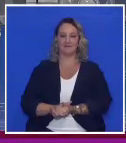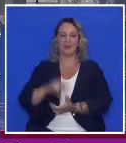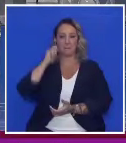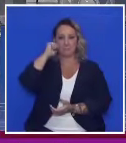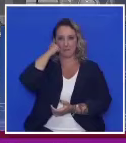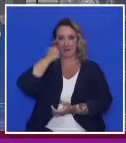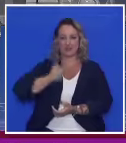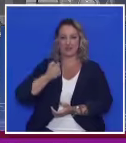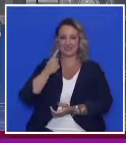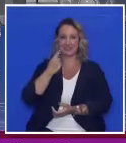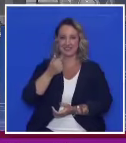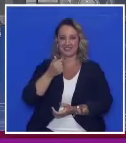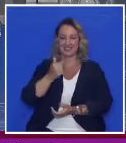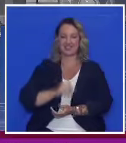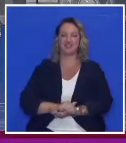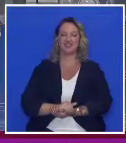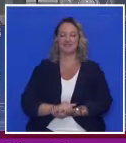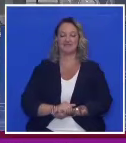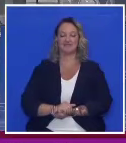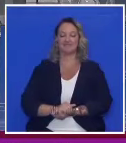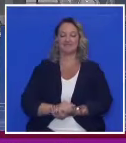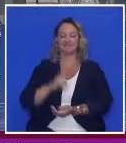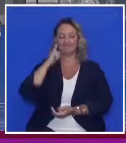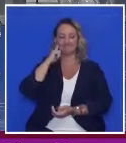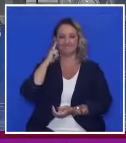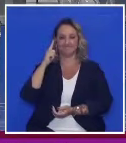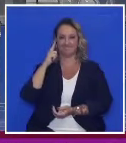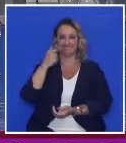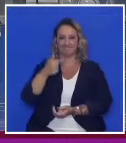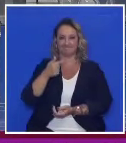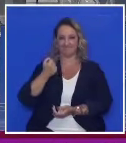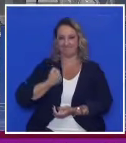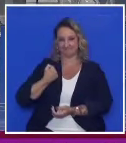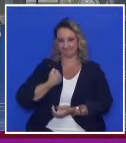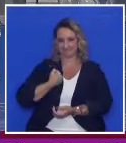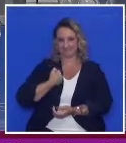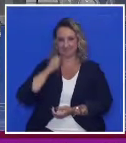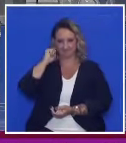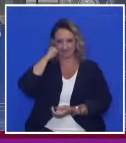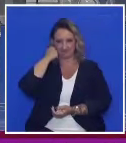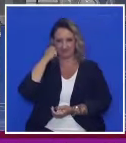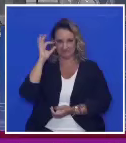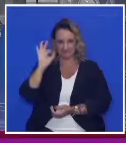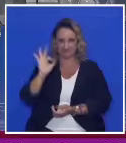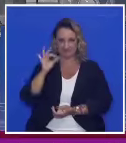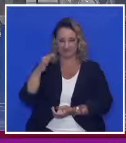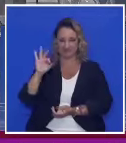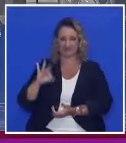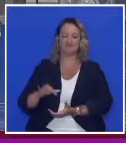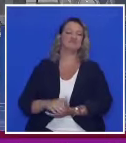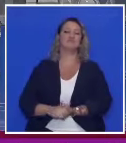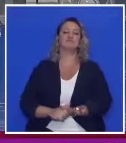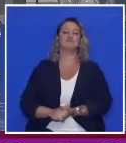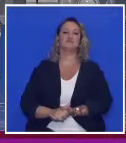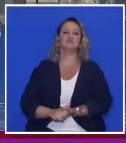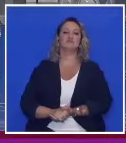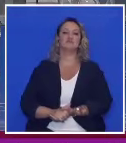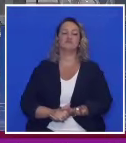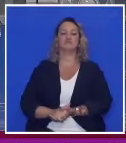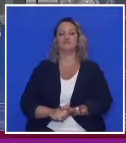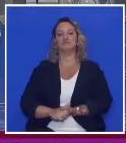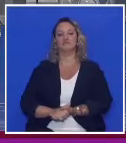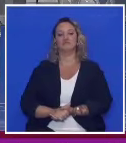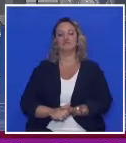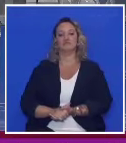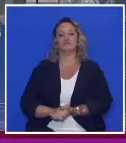Bola preta 17. Preta 17. Hora de confirmar os 15 números sorteados no